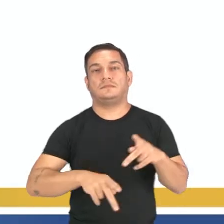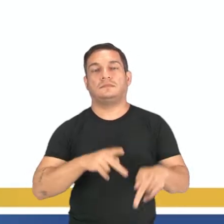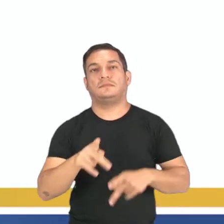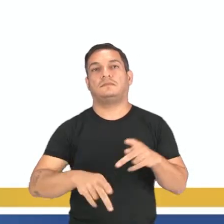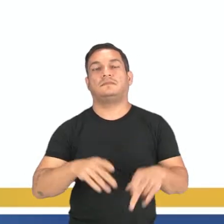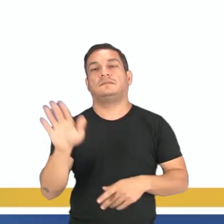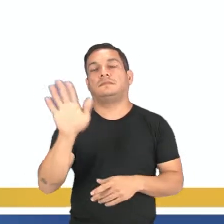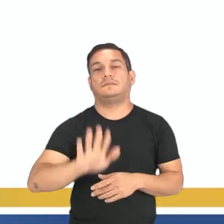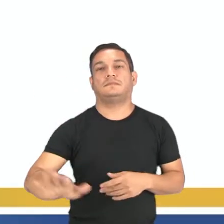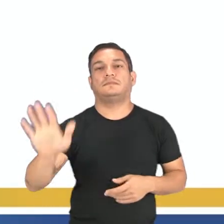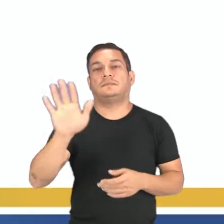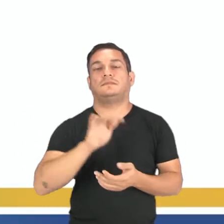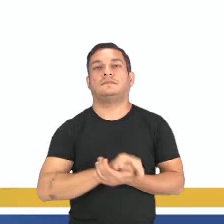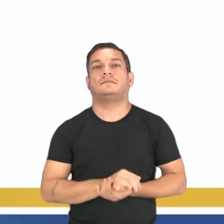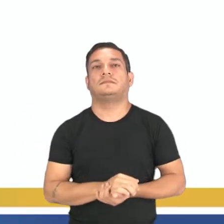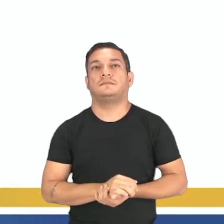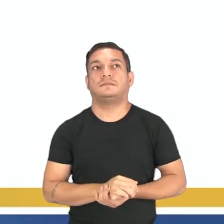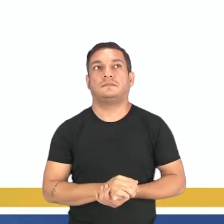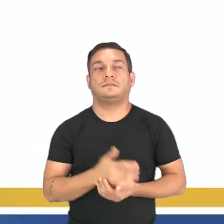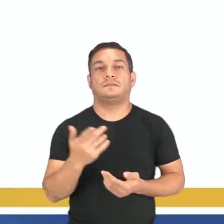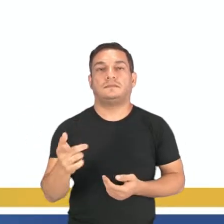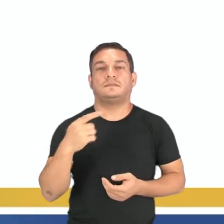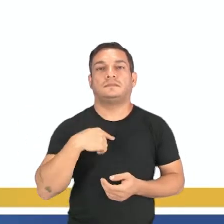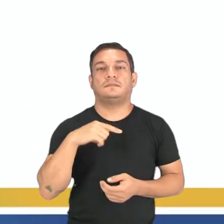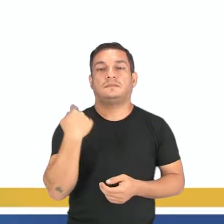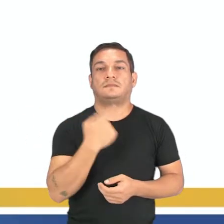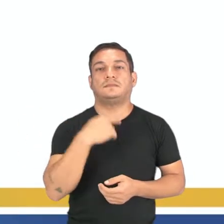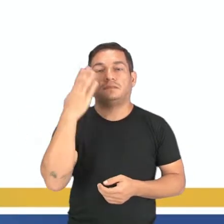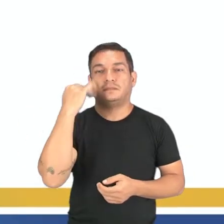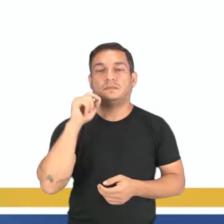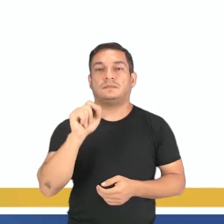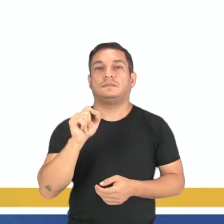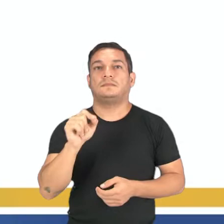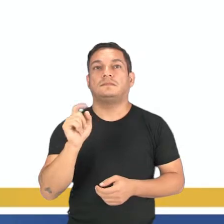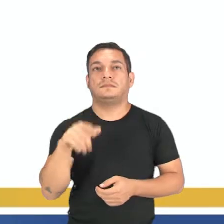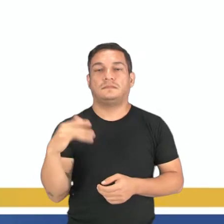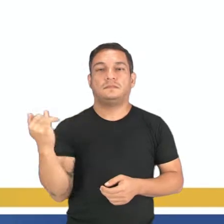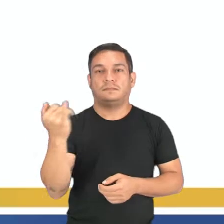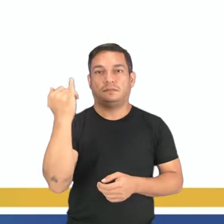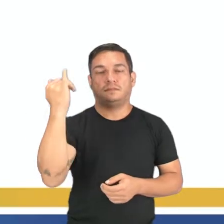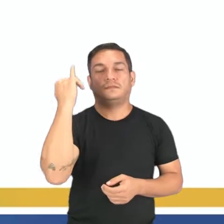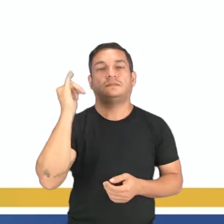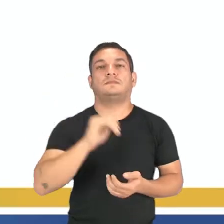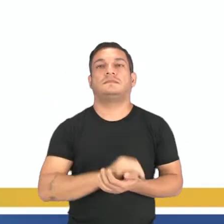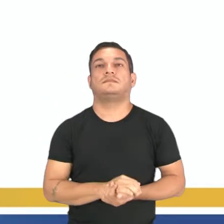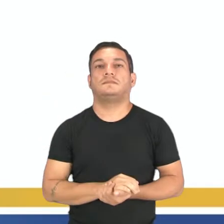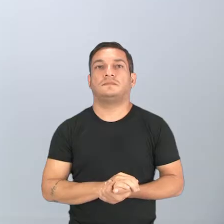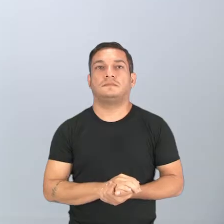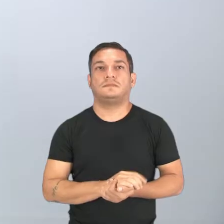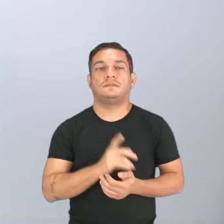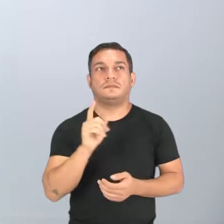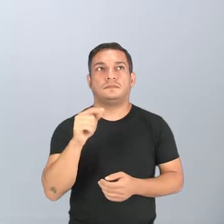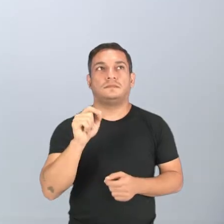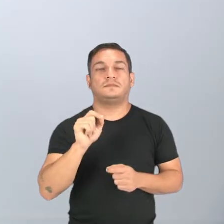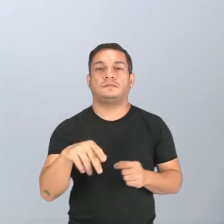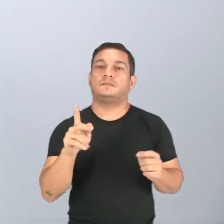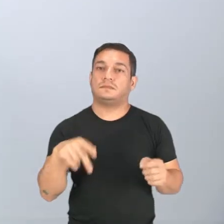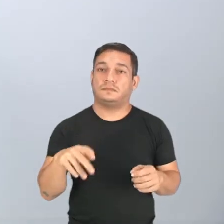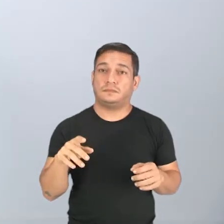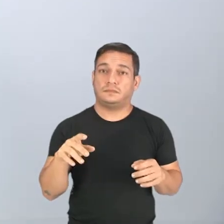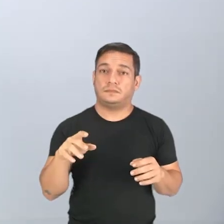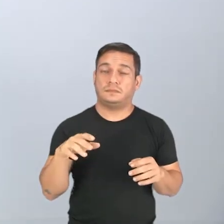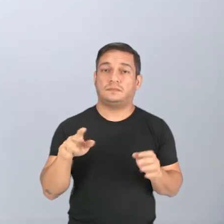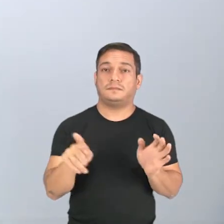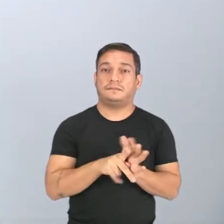nação, certo? E então a gente também sabe que é muito importante que haja um pertencimento, né,